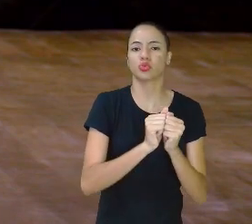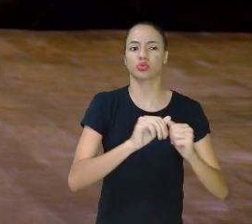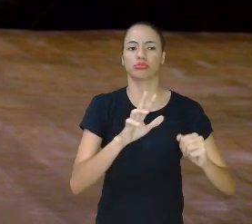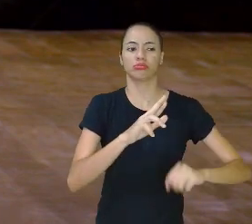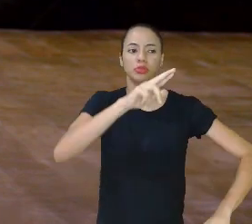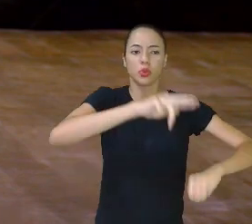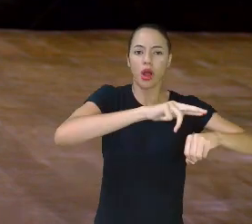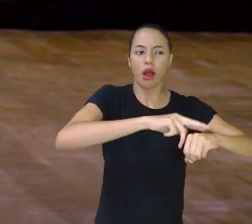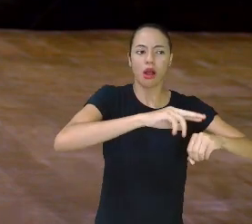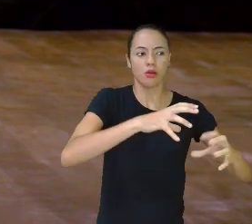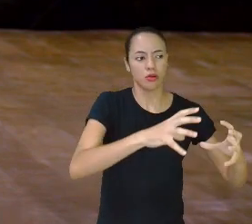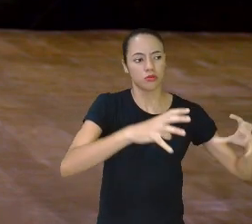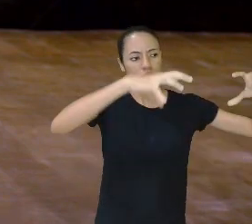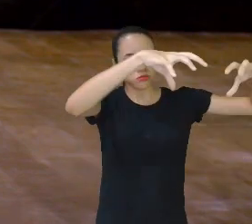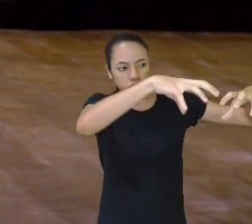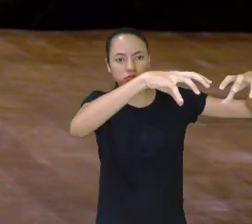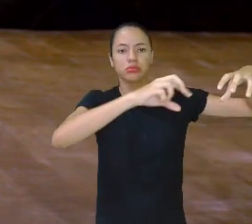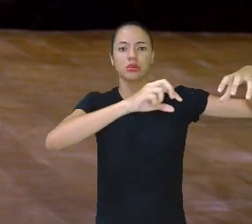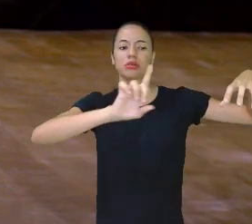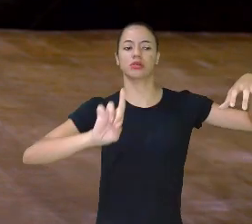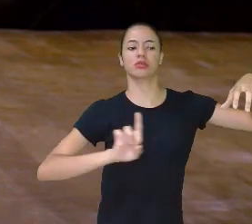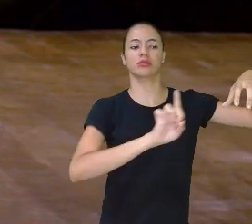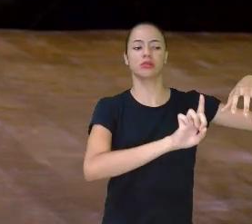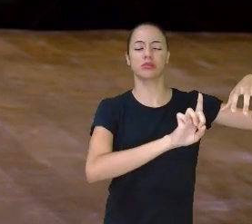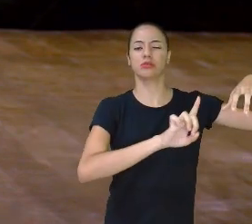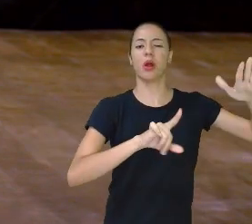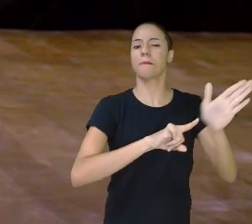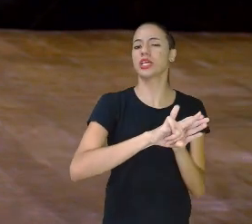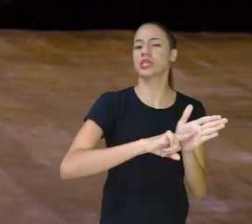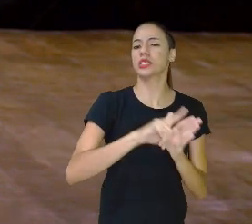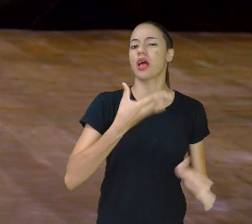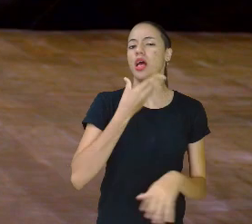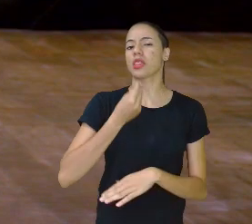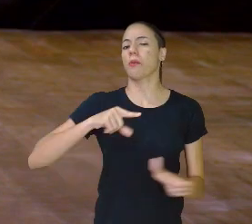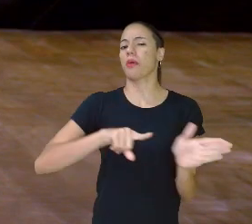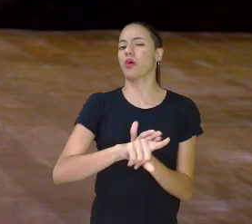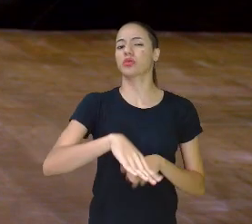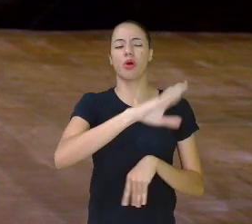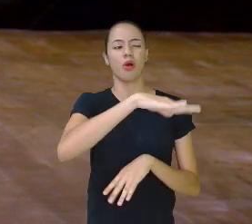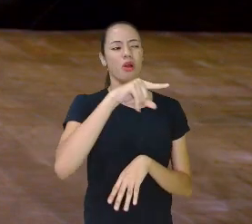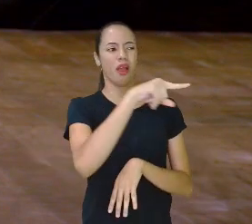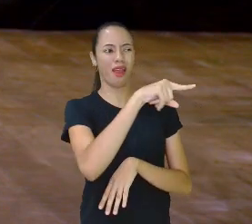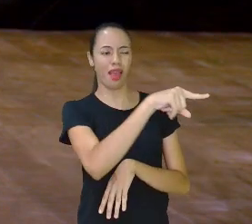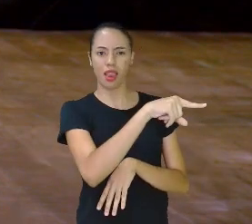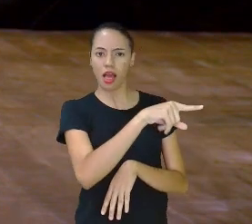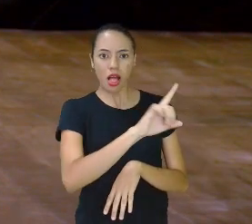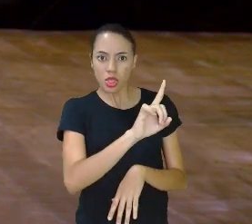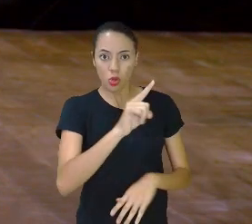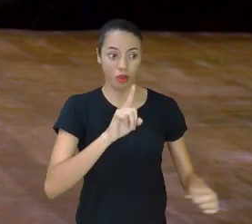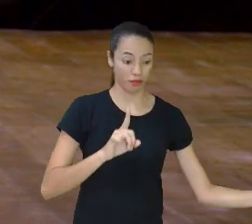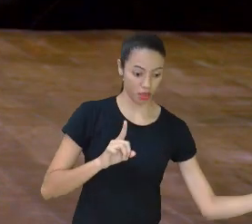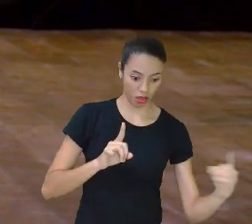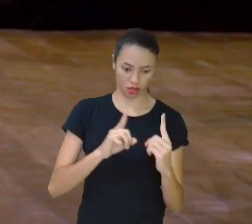Então, o turista, né, o pesquisador perguntou, e ela, não vai vir conversar comigo